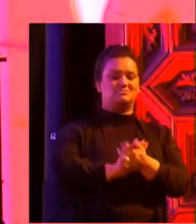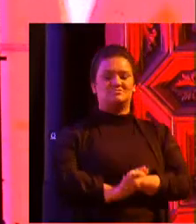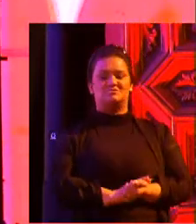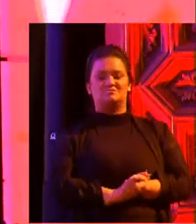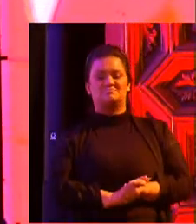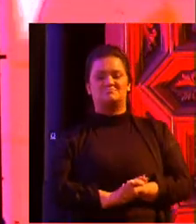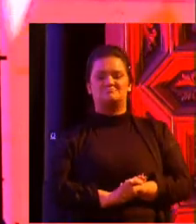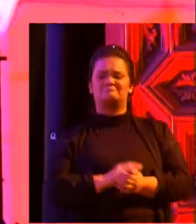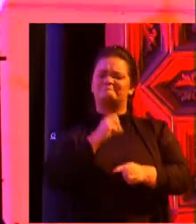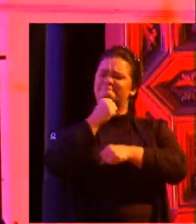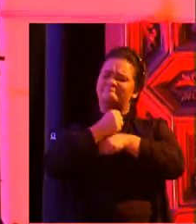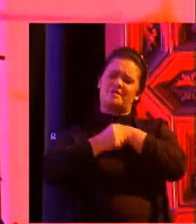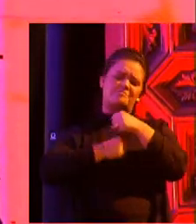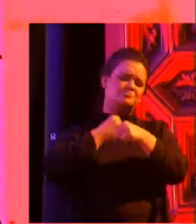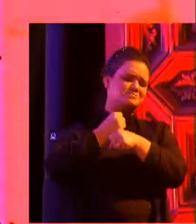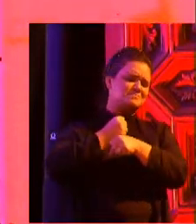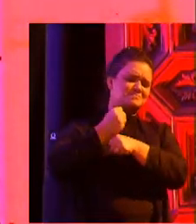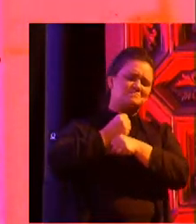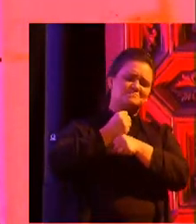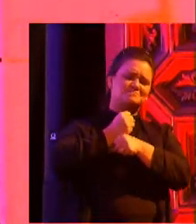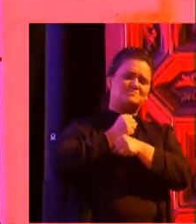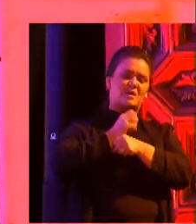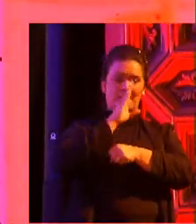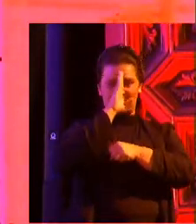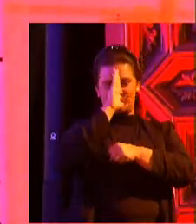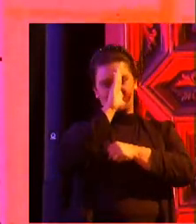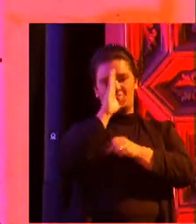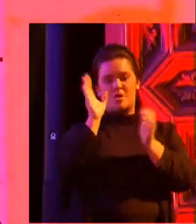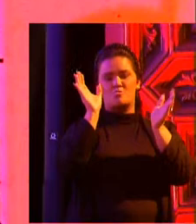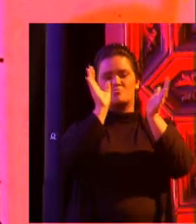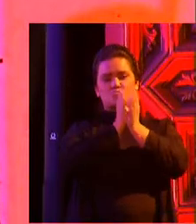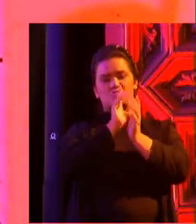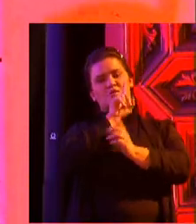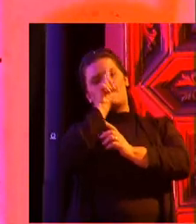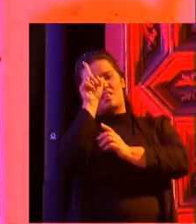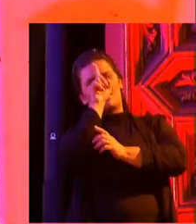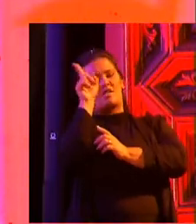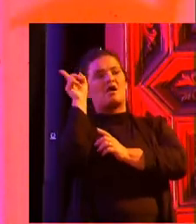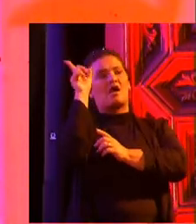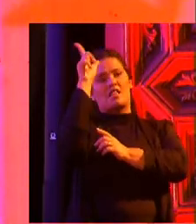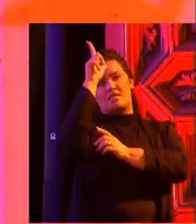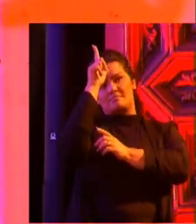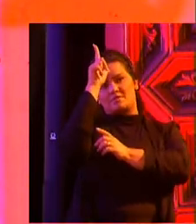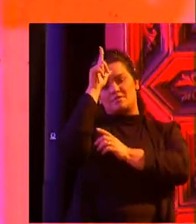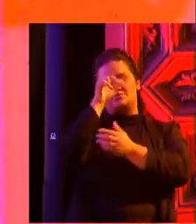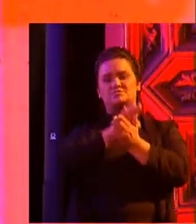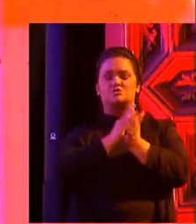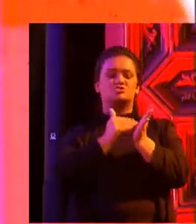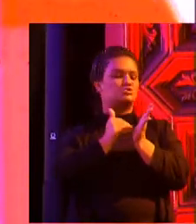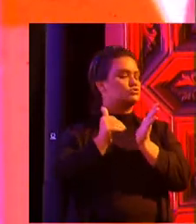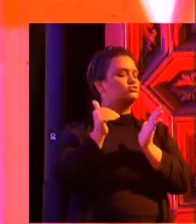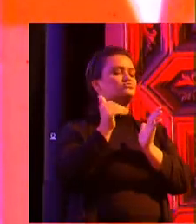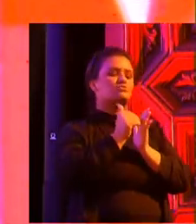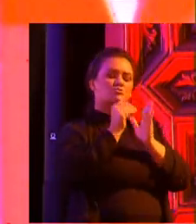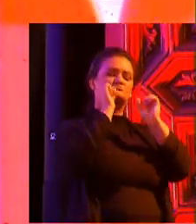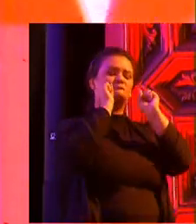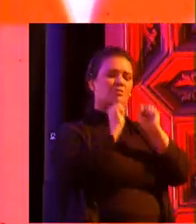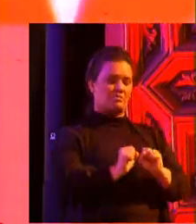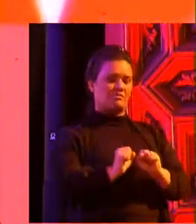e há muitos anos canta na principal ópera de Berlim. Todos podemos.